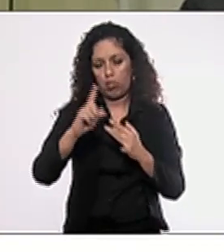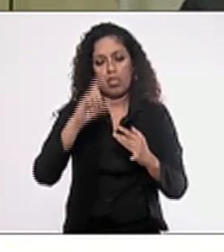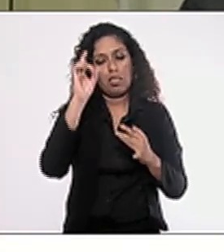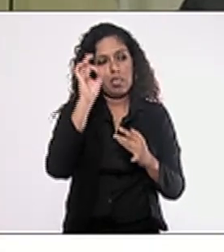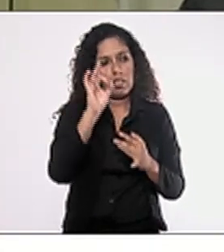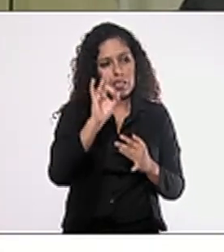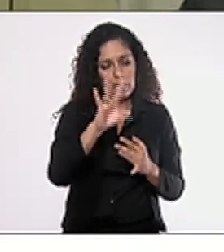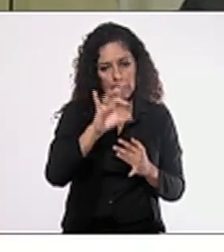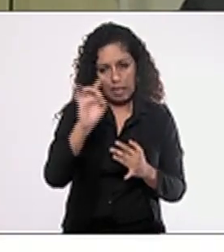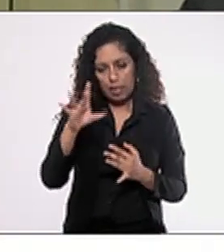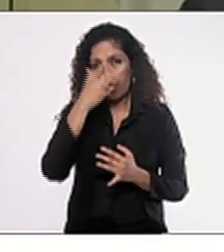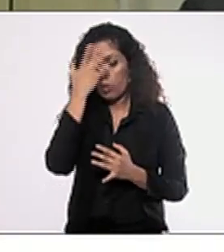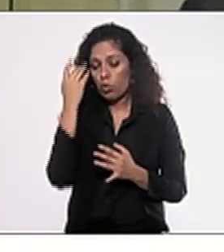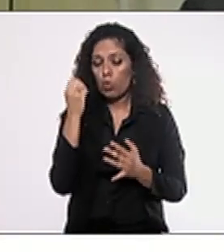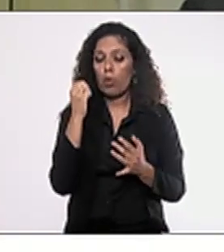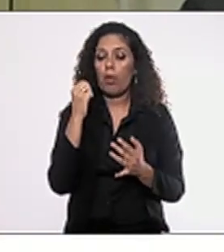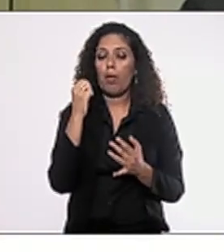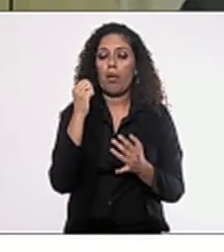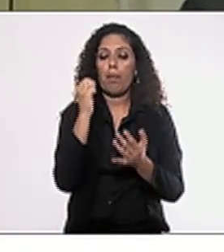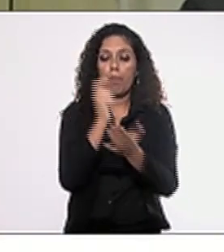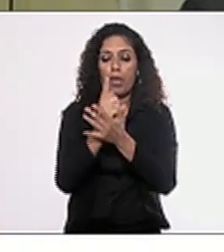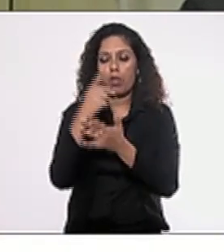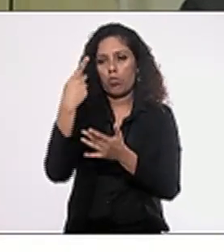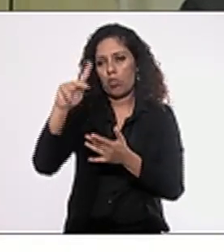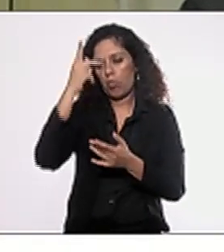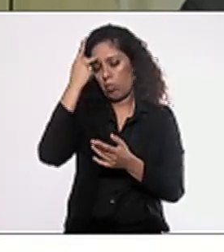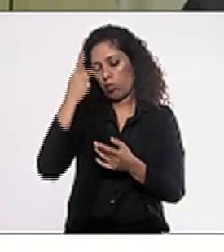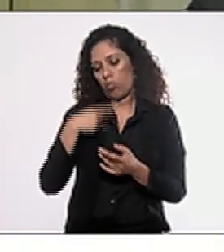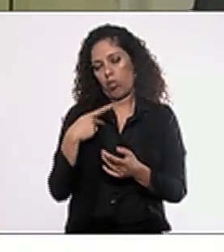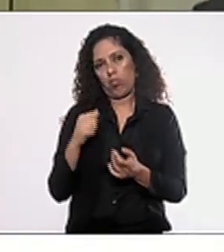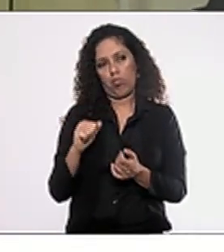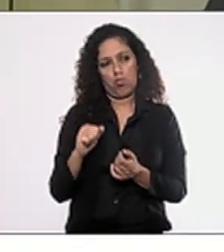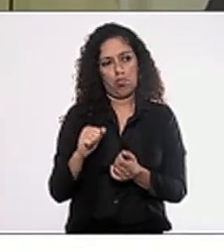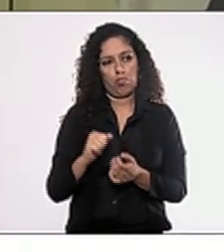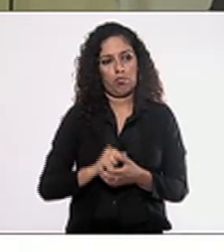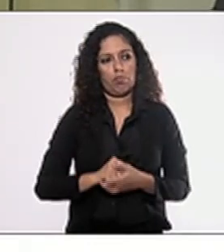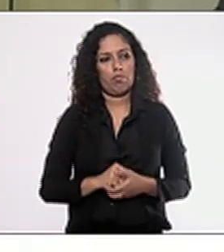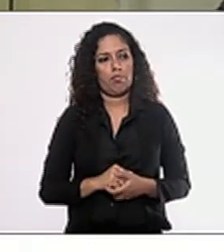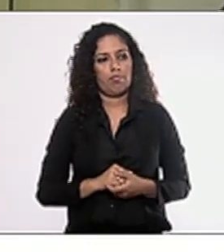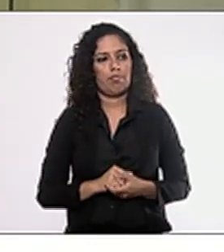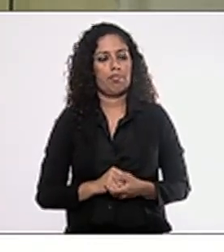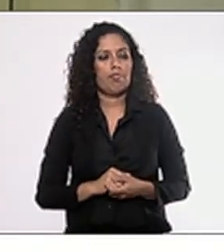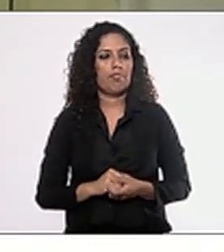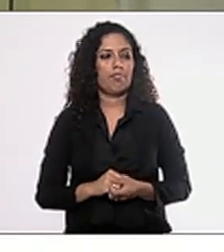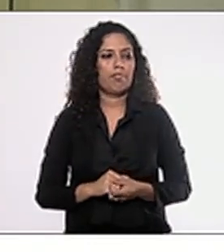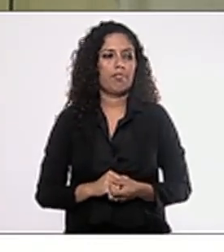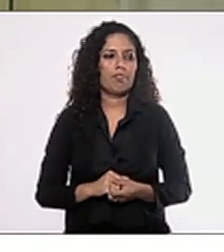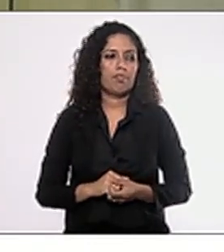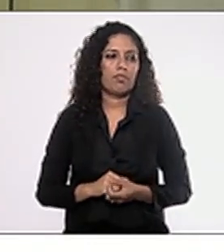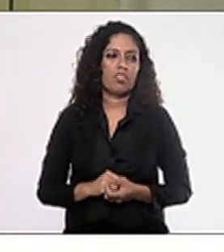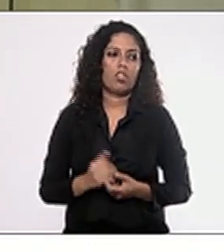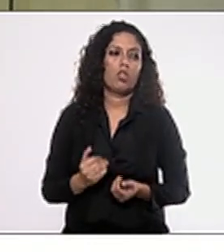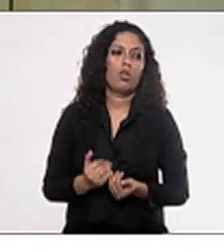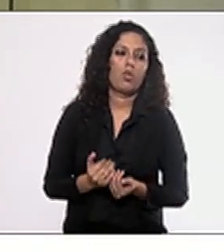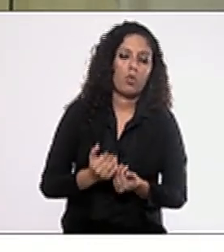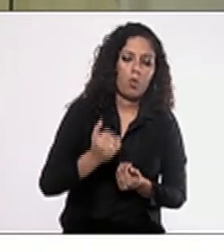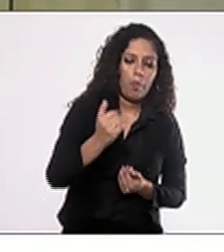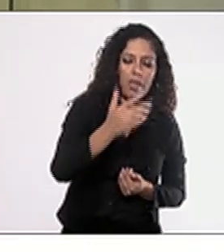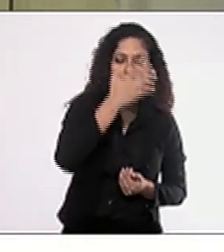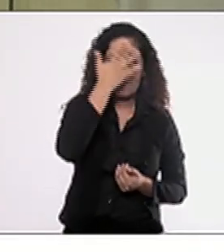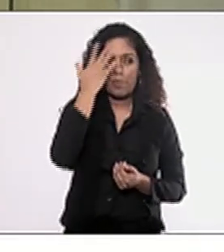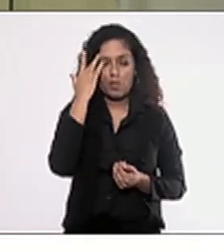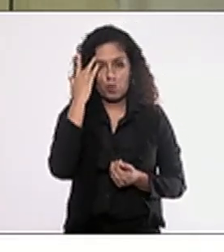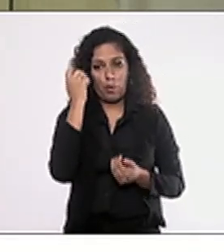condomínio vem o valor da cota, em separado o valor da água. E, a partir do momento que o morador